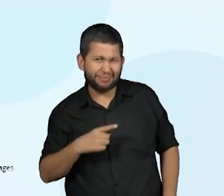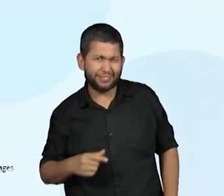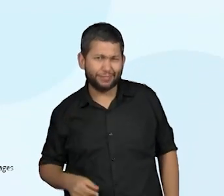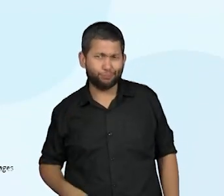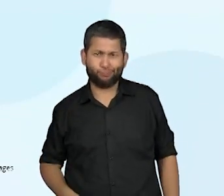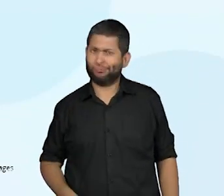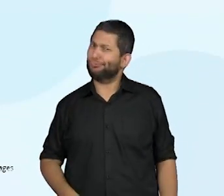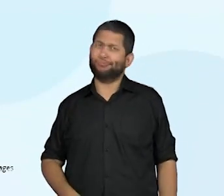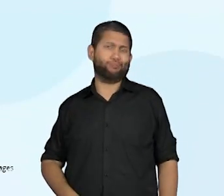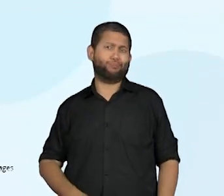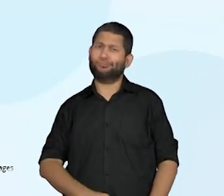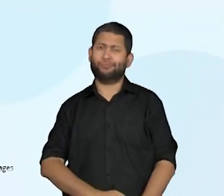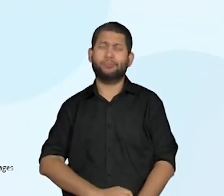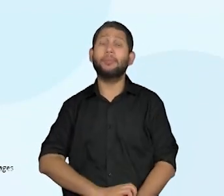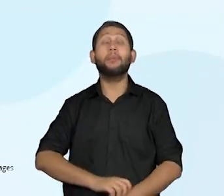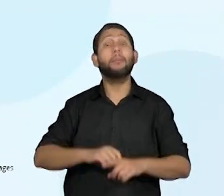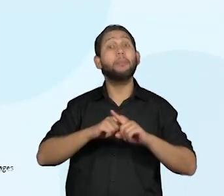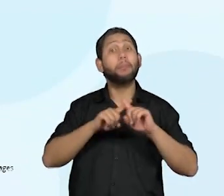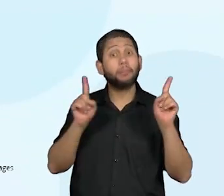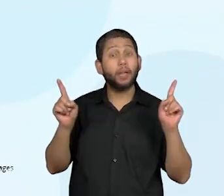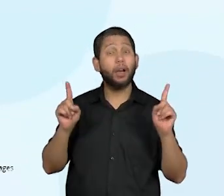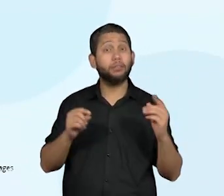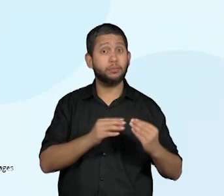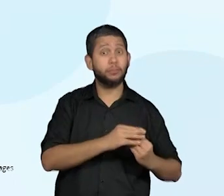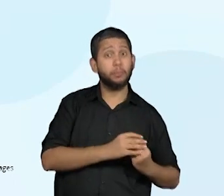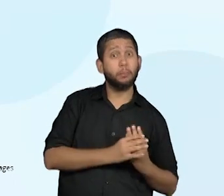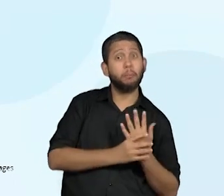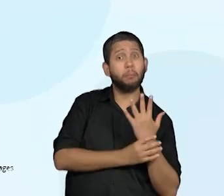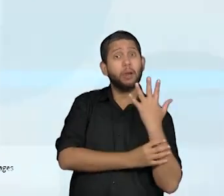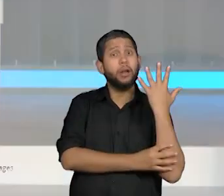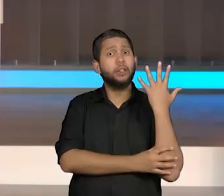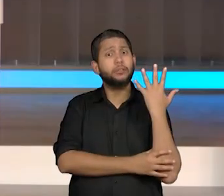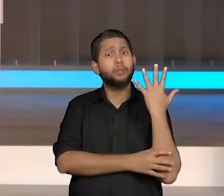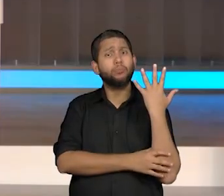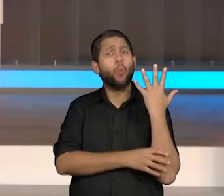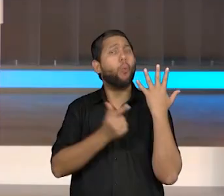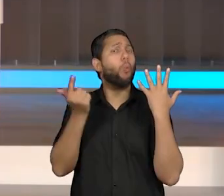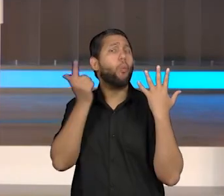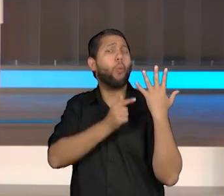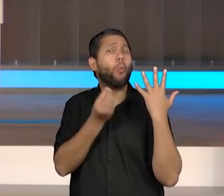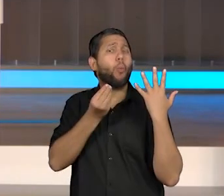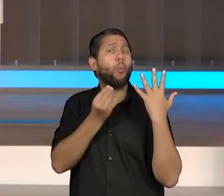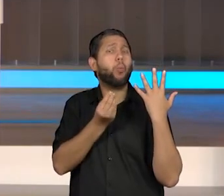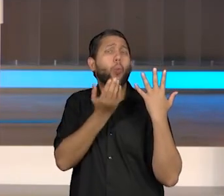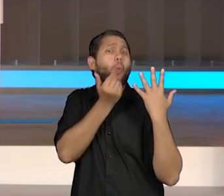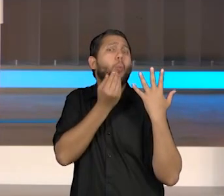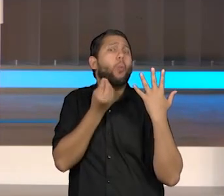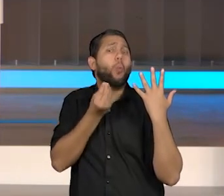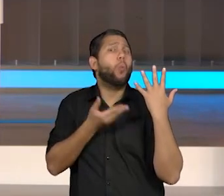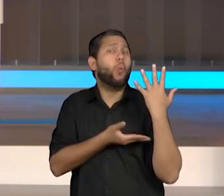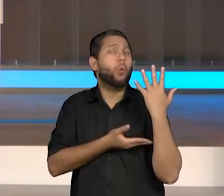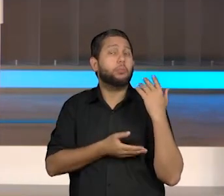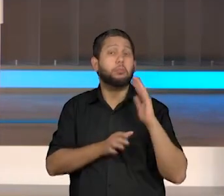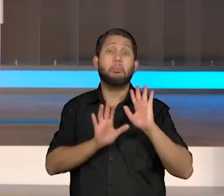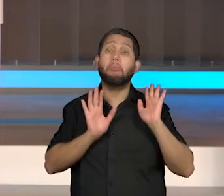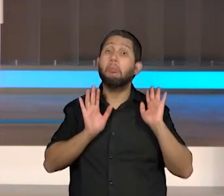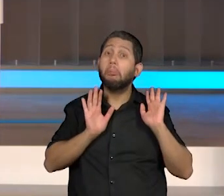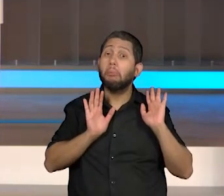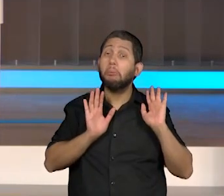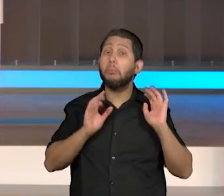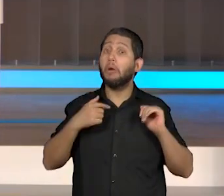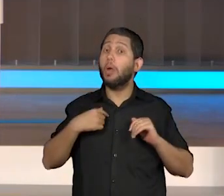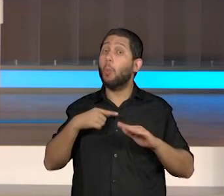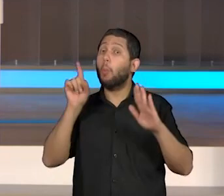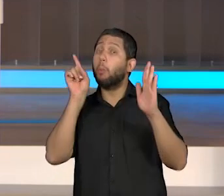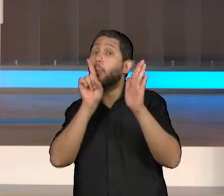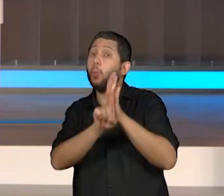as plantas produzem o seu alimento? Então, eu vou deixar aí umas perguntinhas no ar.